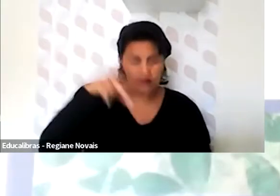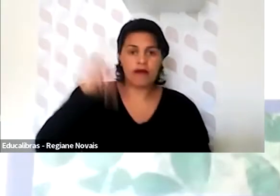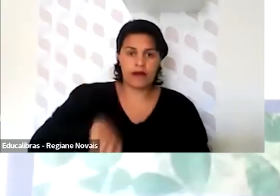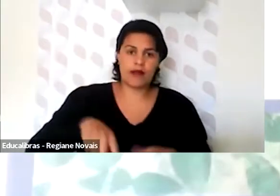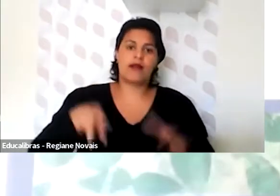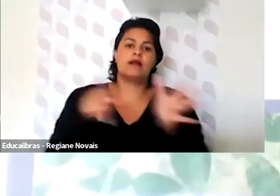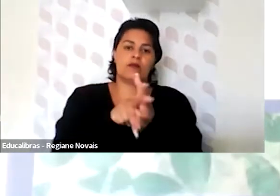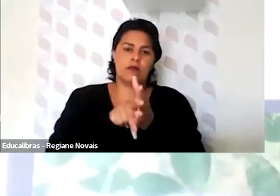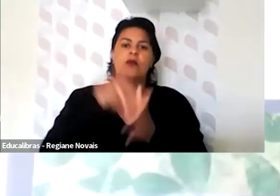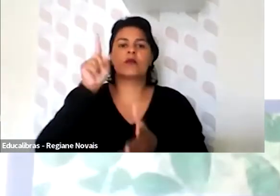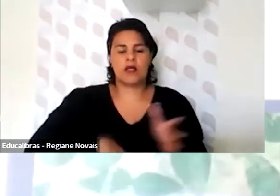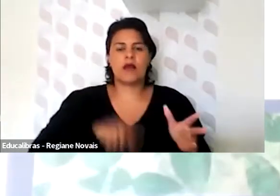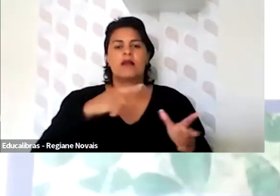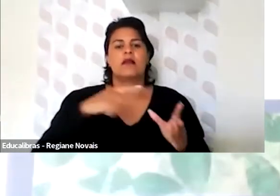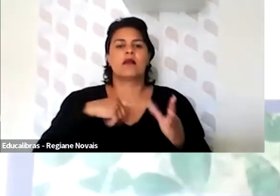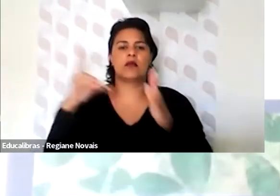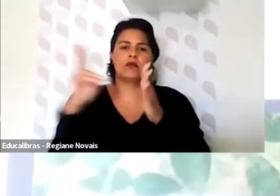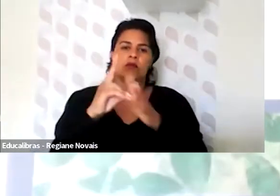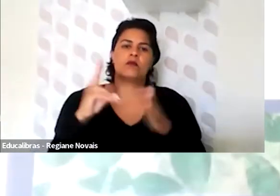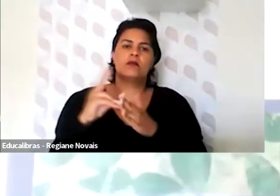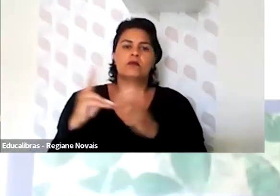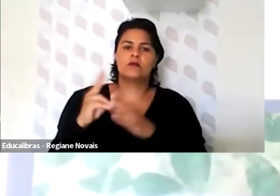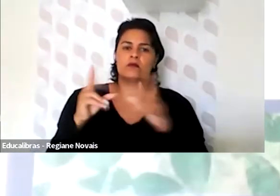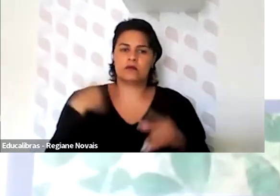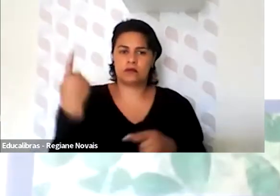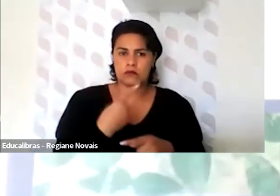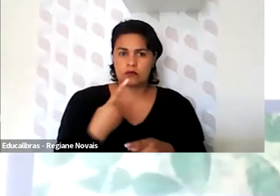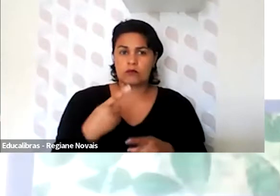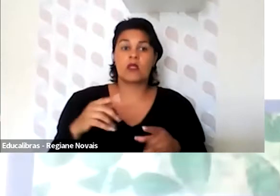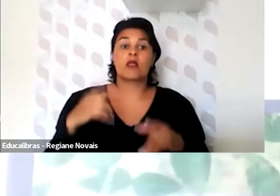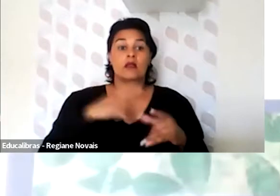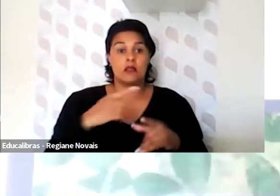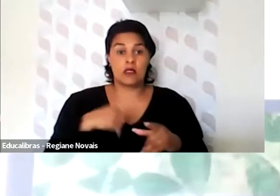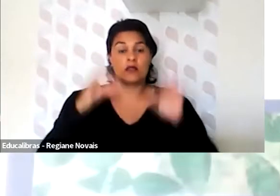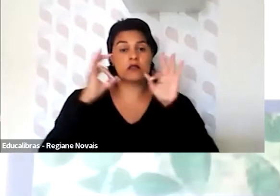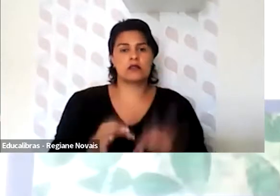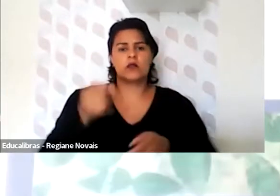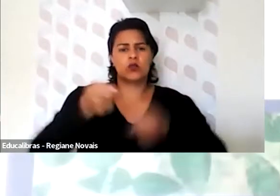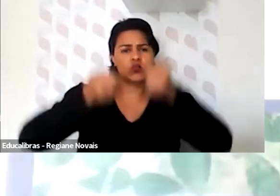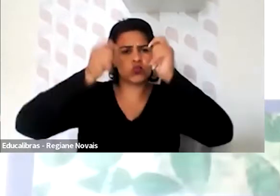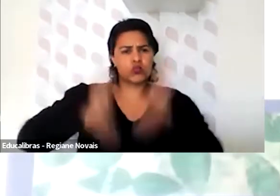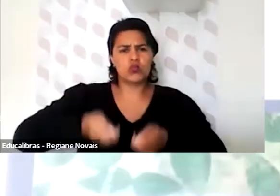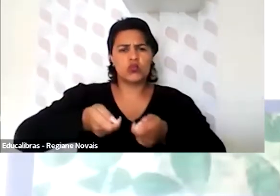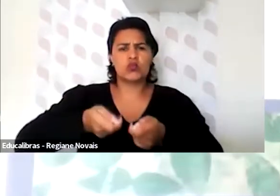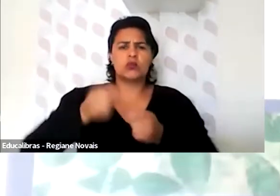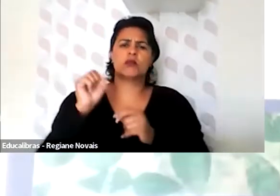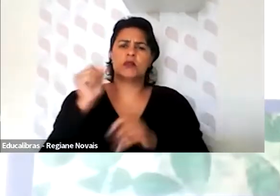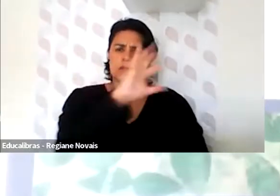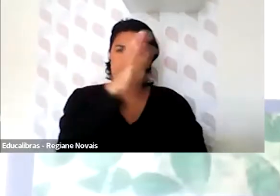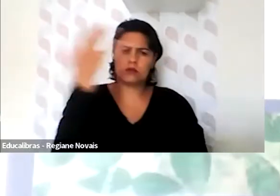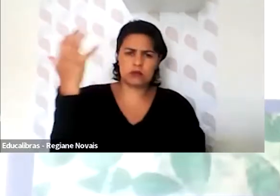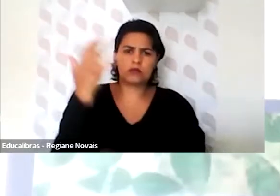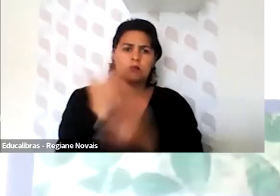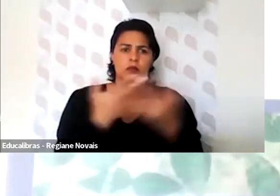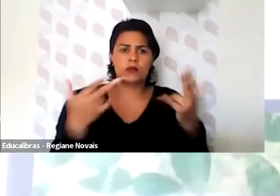à presença dos povos indígenas. Que nós só teremos justiça climática, nós só teremos uma transição justa quando